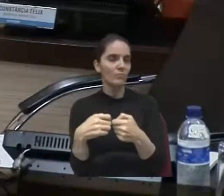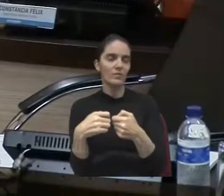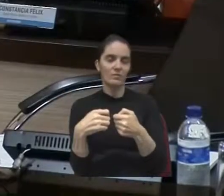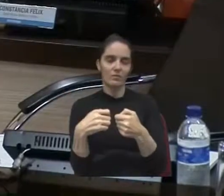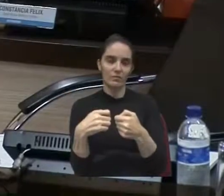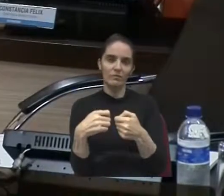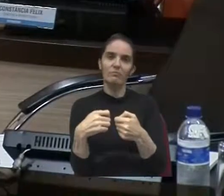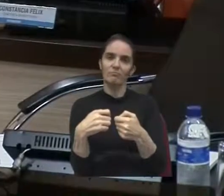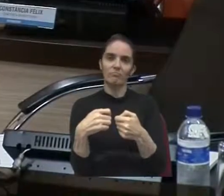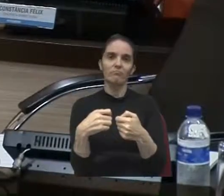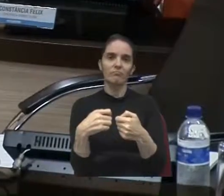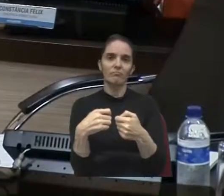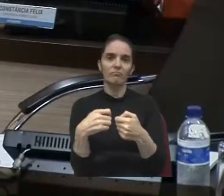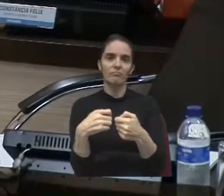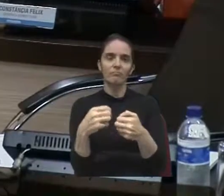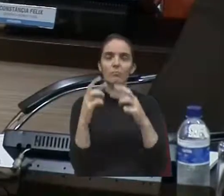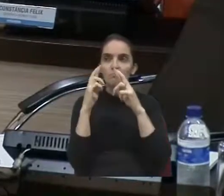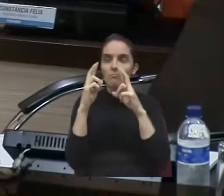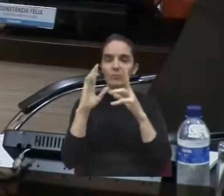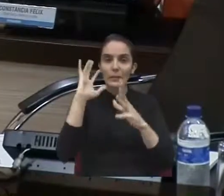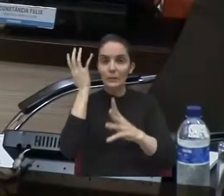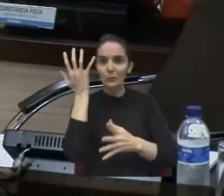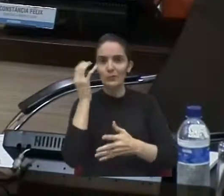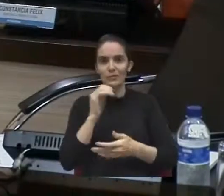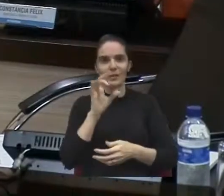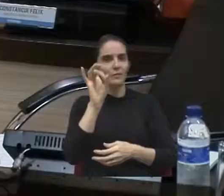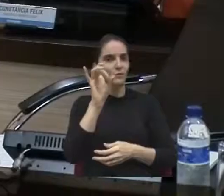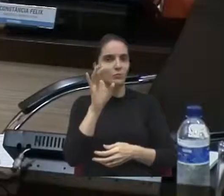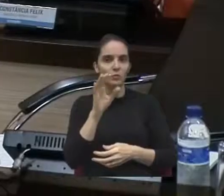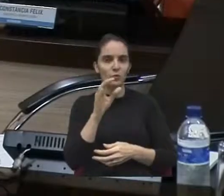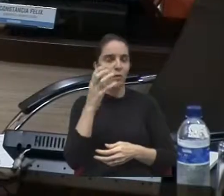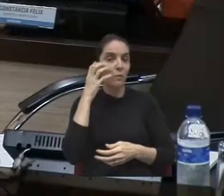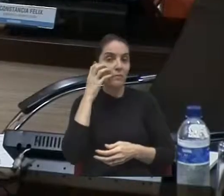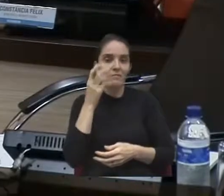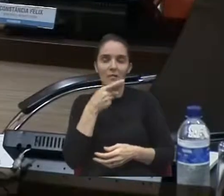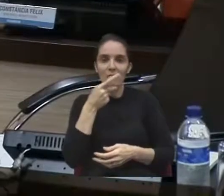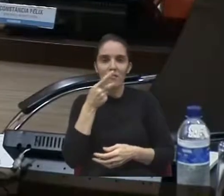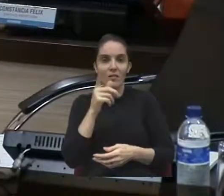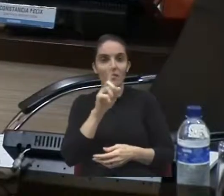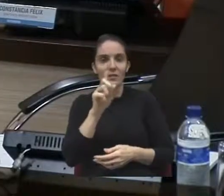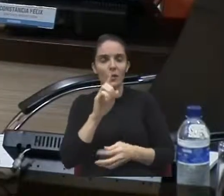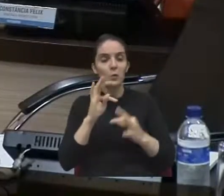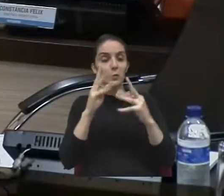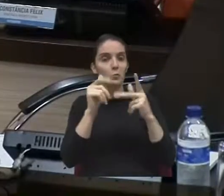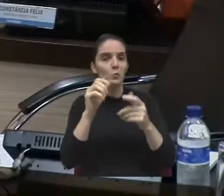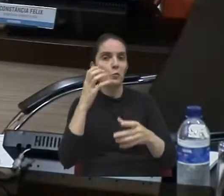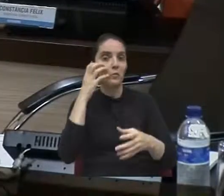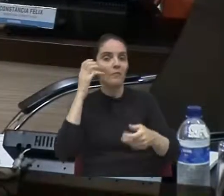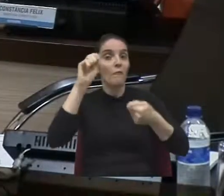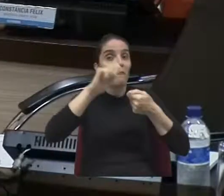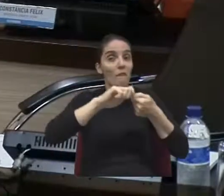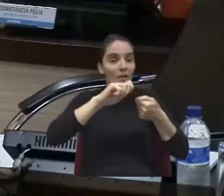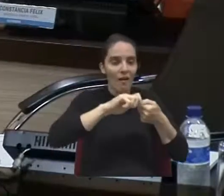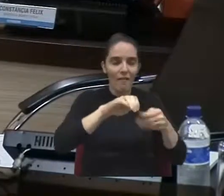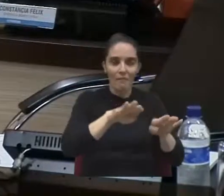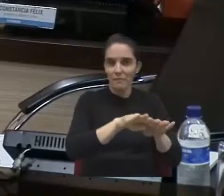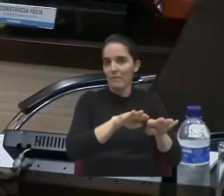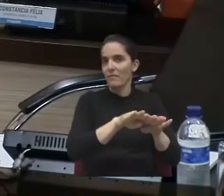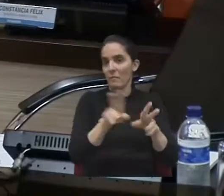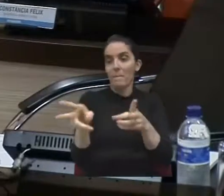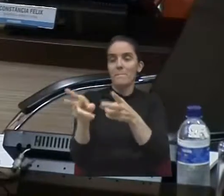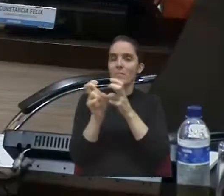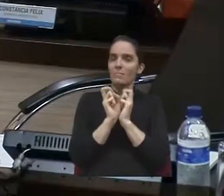se concretize, não só nos seus discursos, mas em suas ações. A gente percebe isso por meio